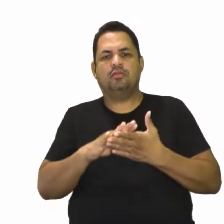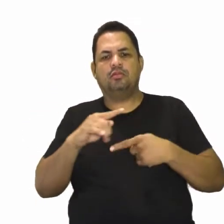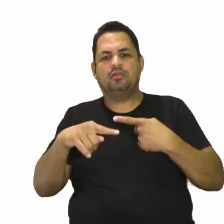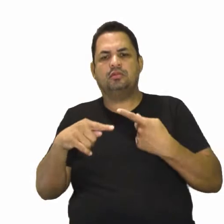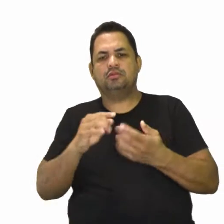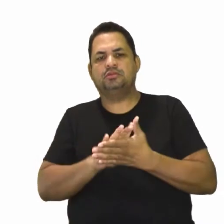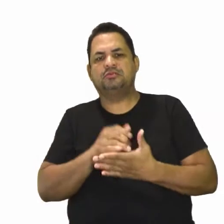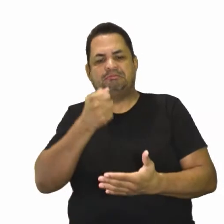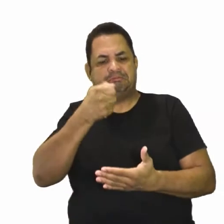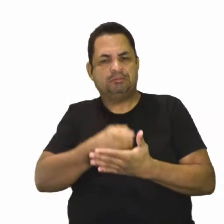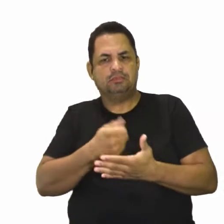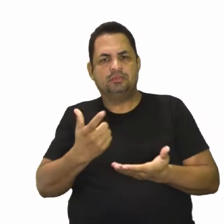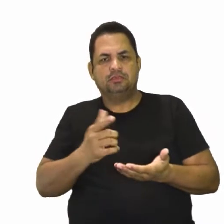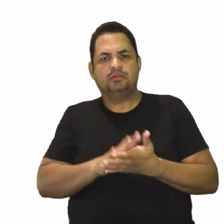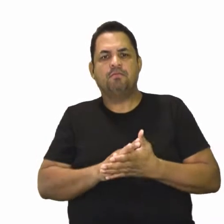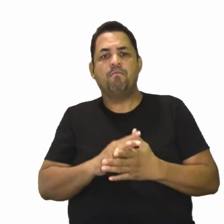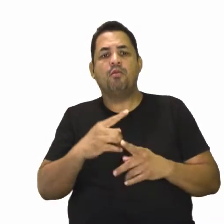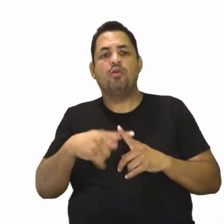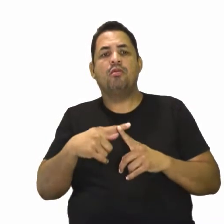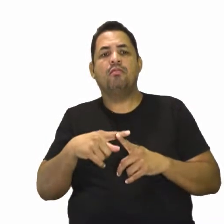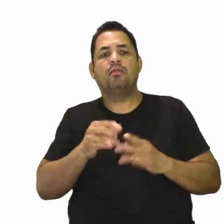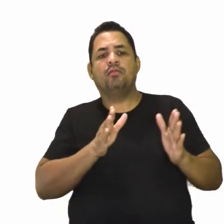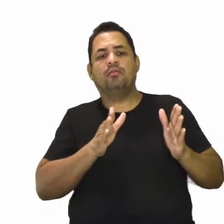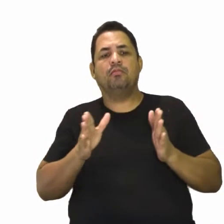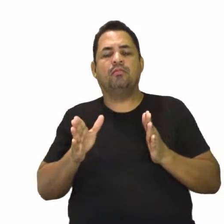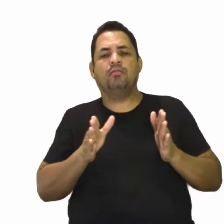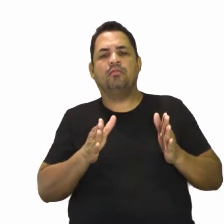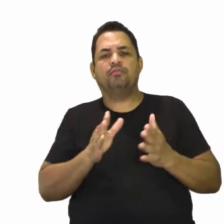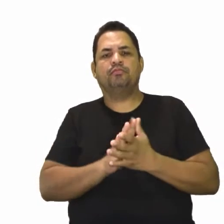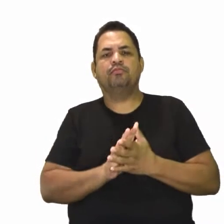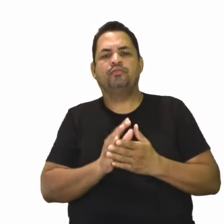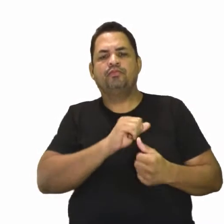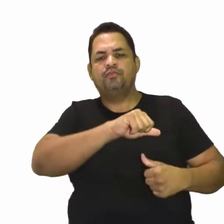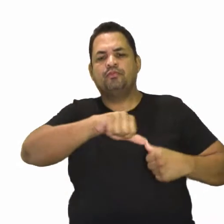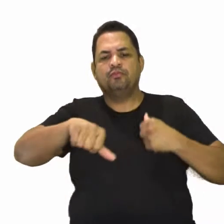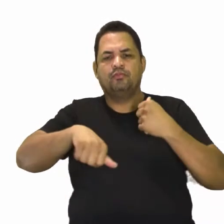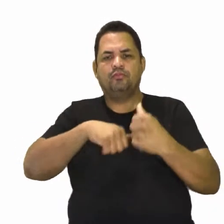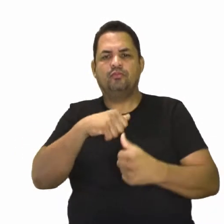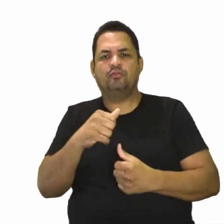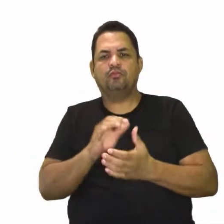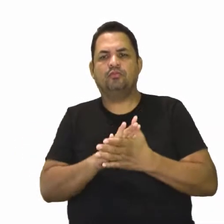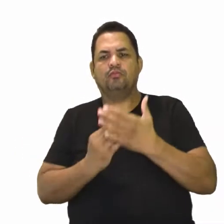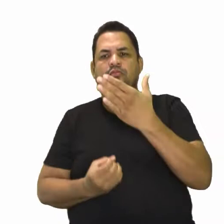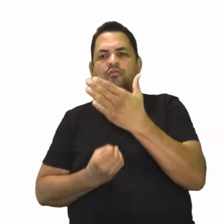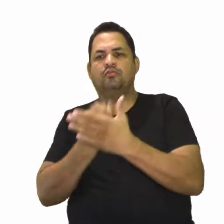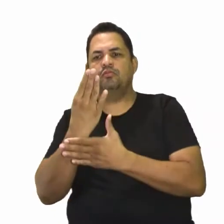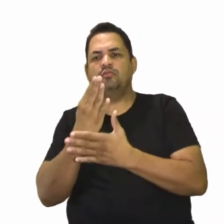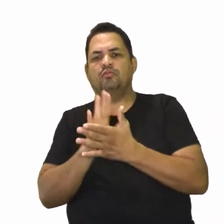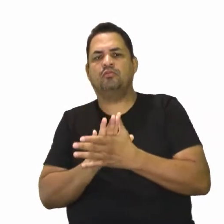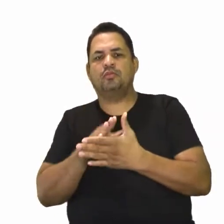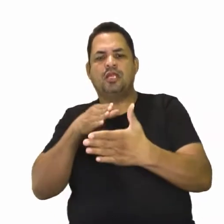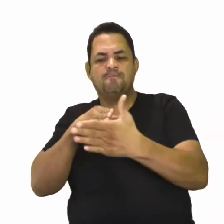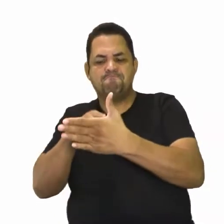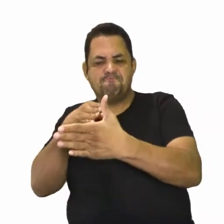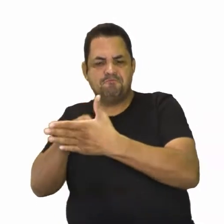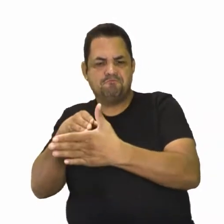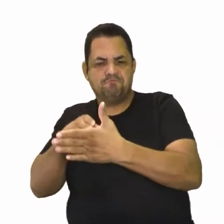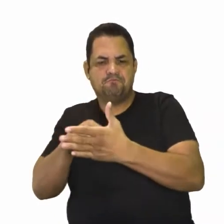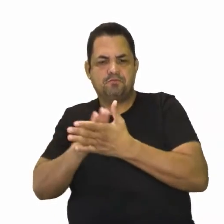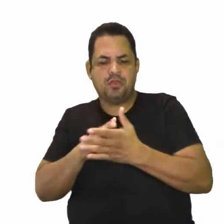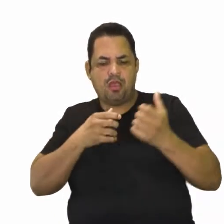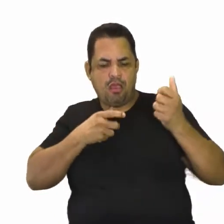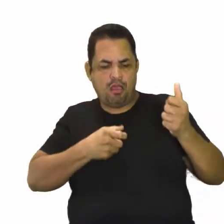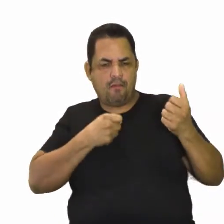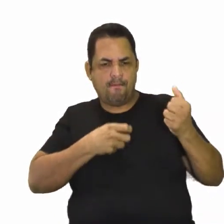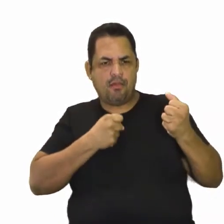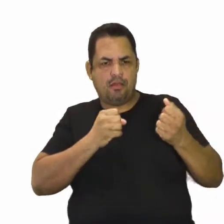endurecer mais ainda, porque nesse período de transição, que vão surgir as resistências armadas. Os